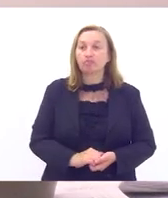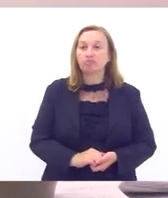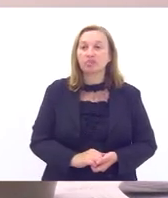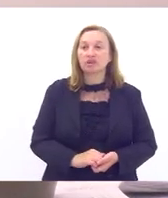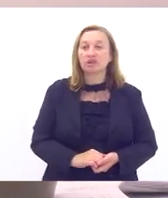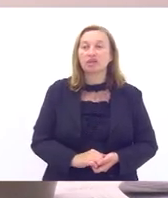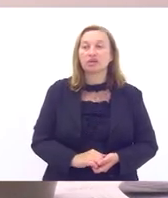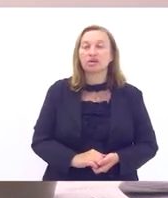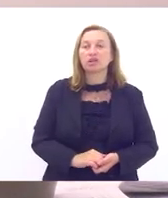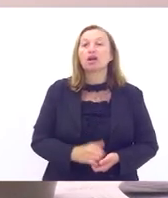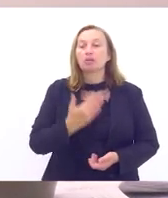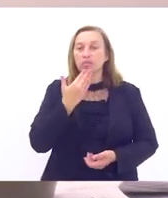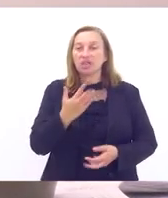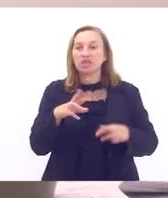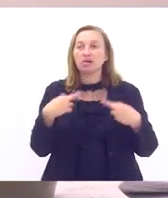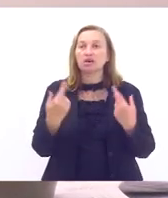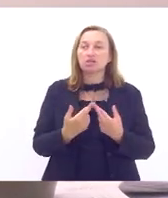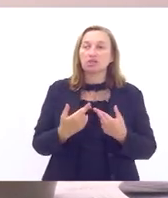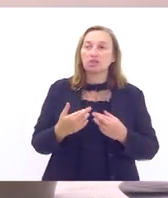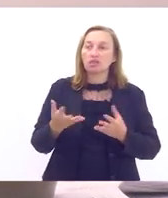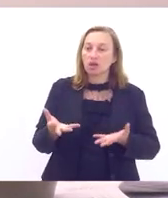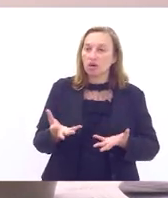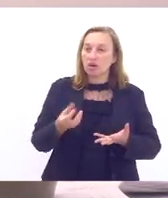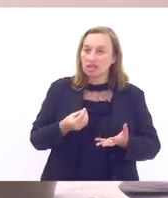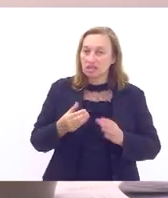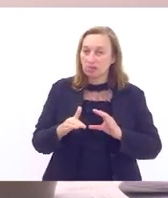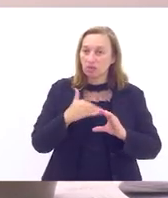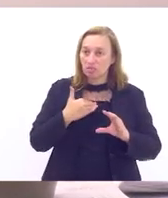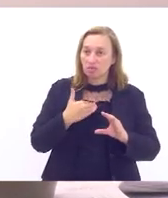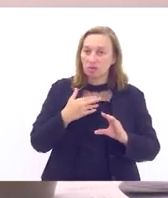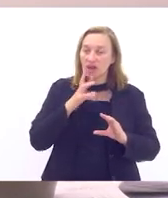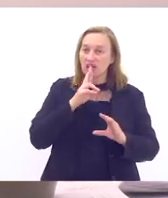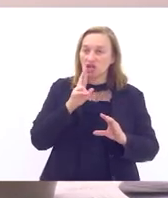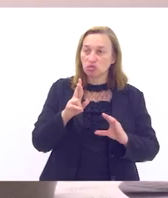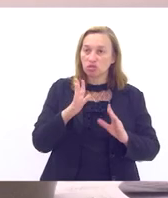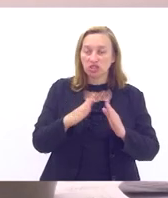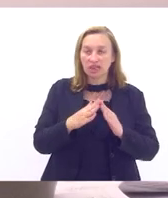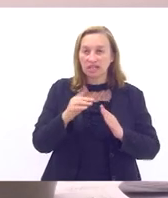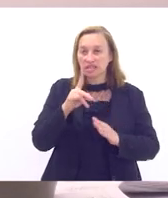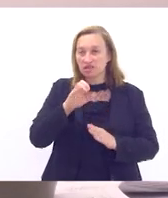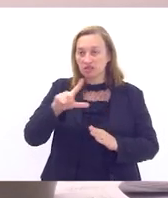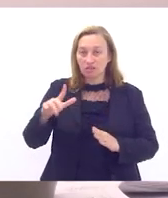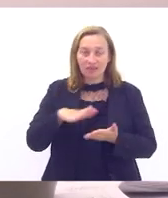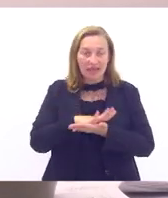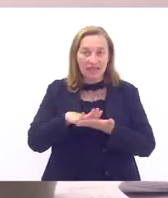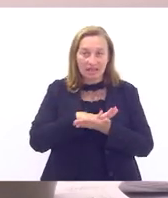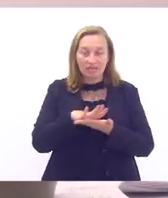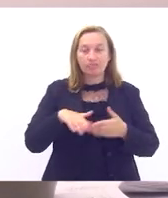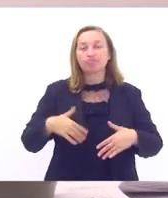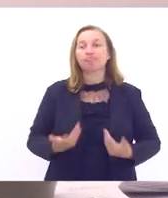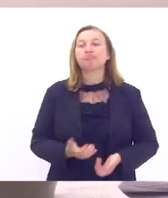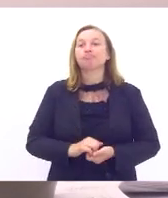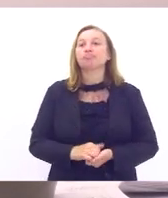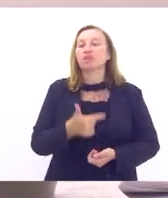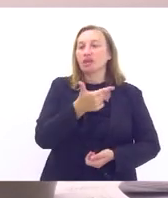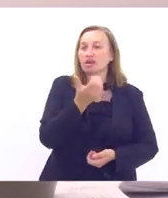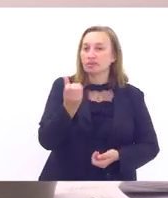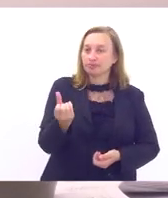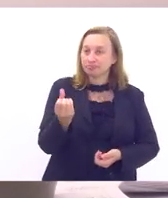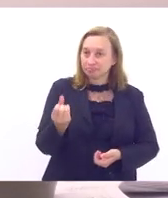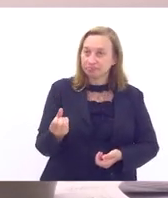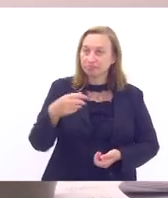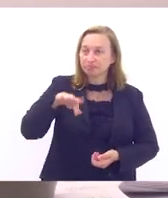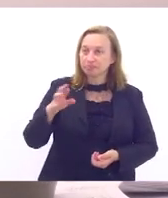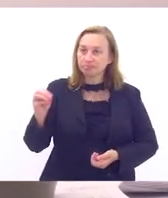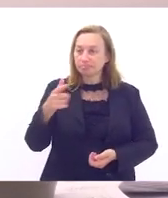Esse e-mail solicitando uma reunião foi recebido, mas eu nunca obtive resposta da Casa Civil tampouco. Em 16 de maio